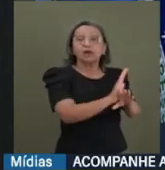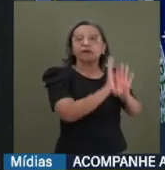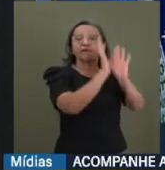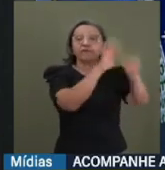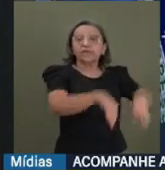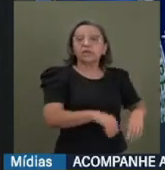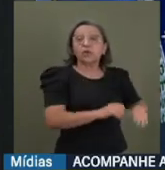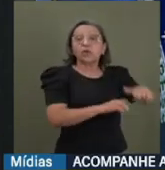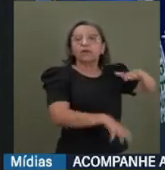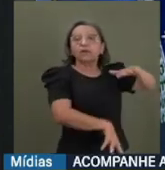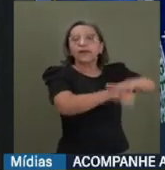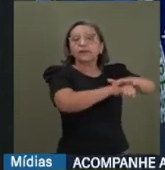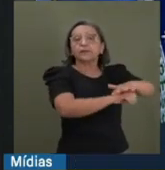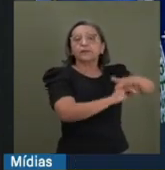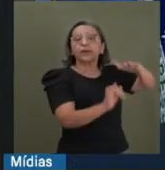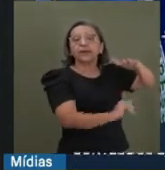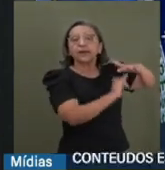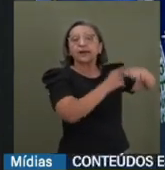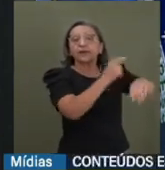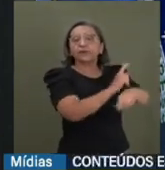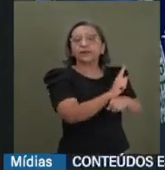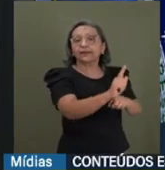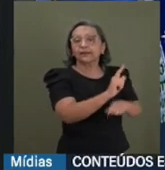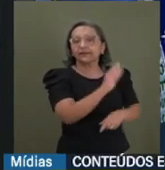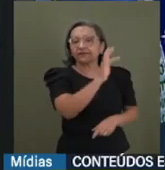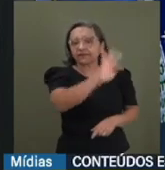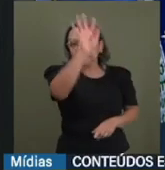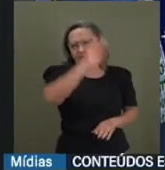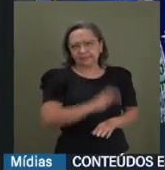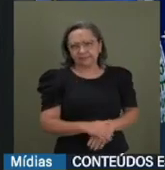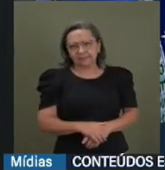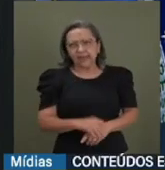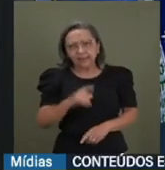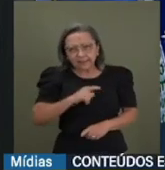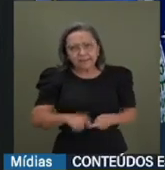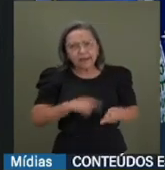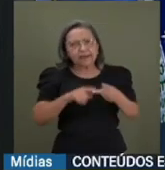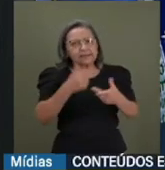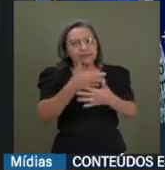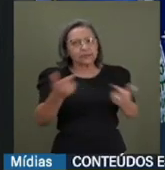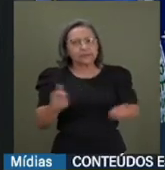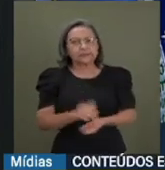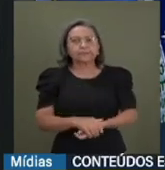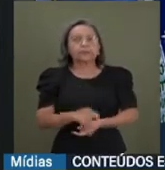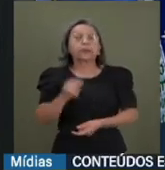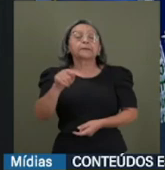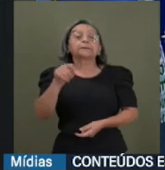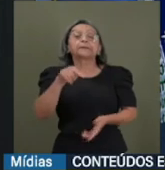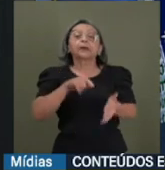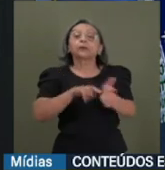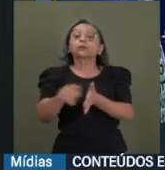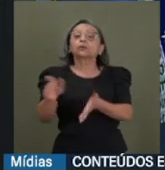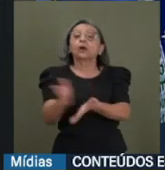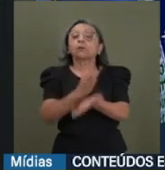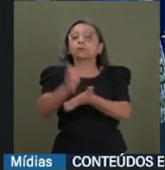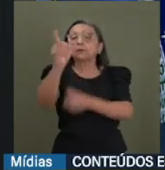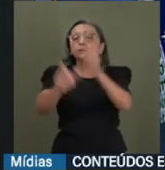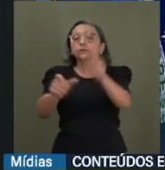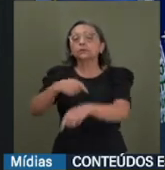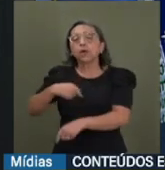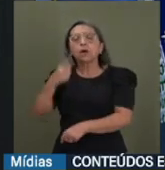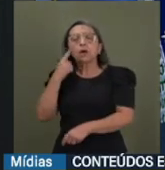Francesa. Mais hipocrisia, não para por aí não. Alguém ouviu